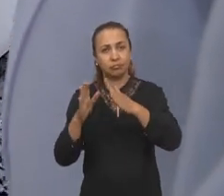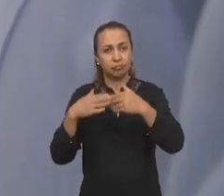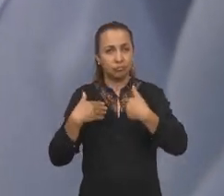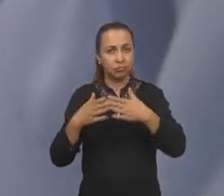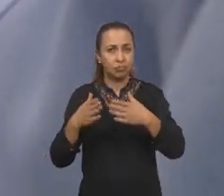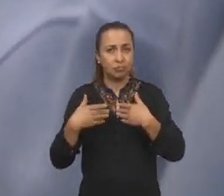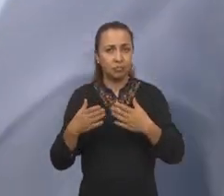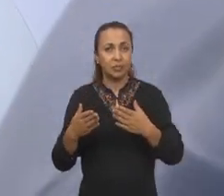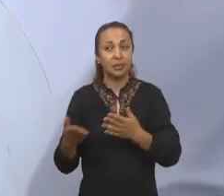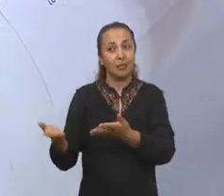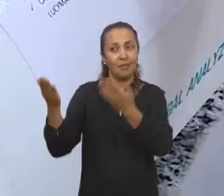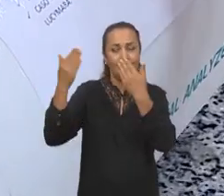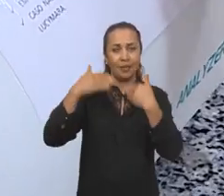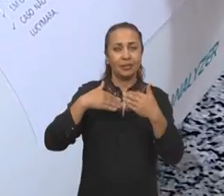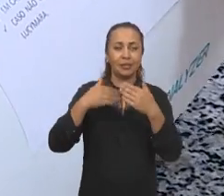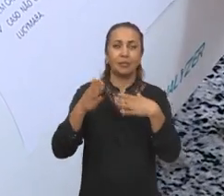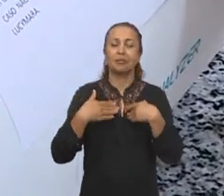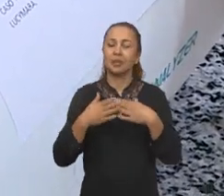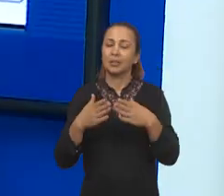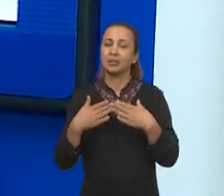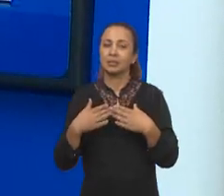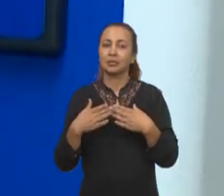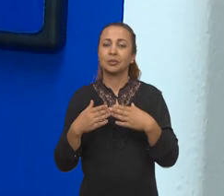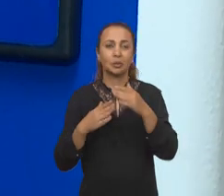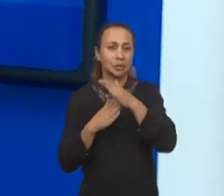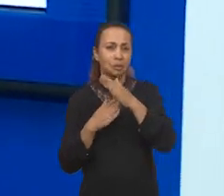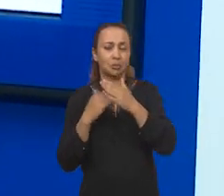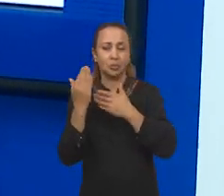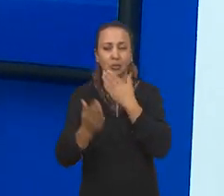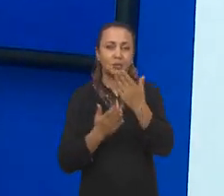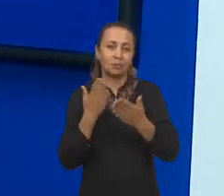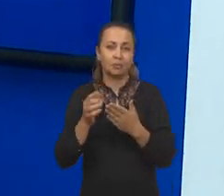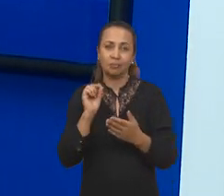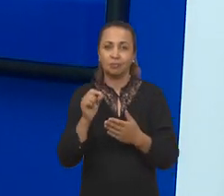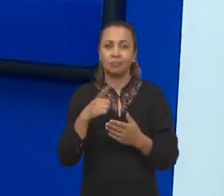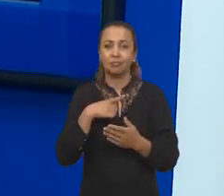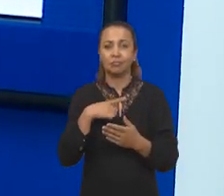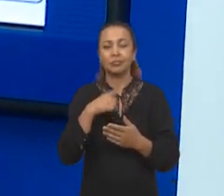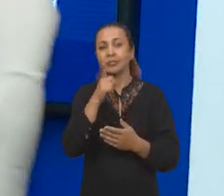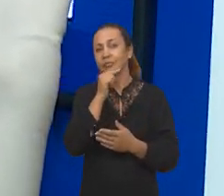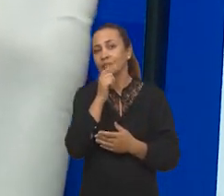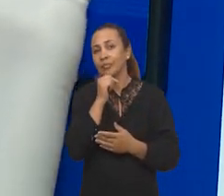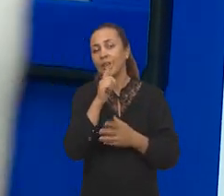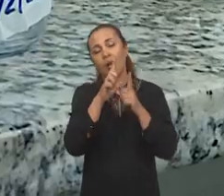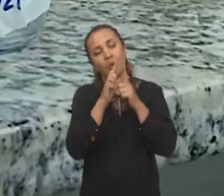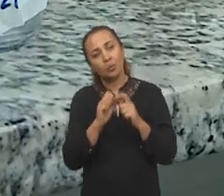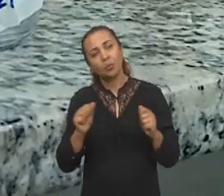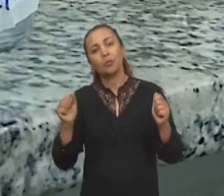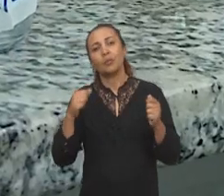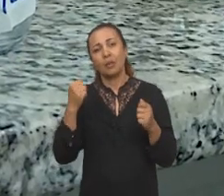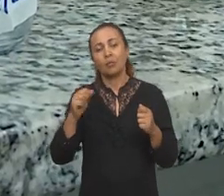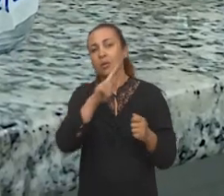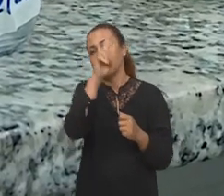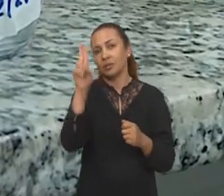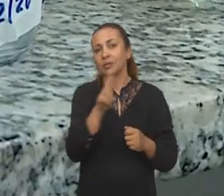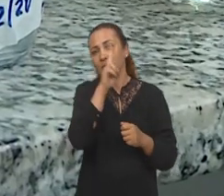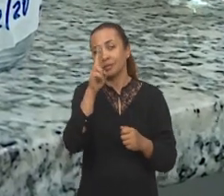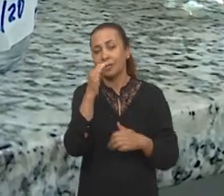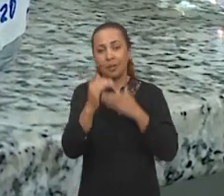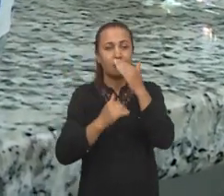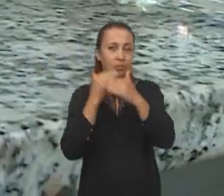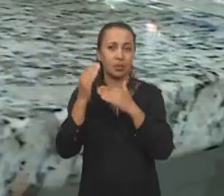Mande essa demanda vem na empresa na verdade o período de tratamento em que a água descontaminada possa ser